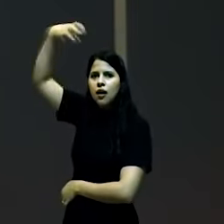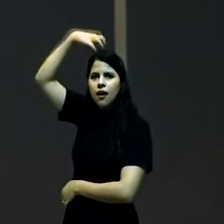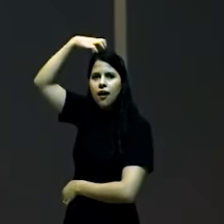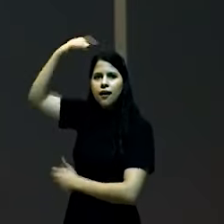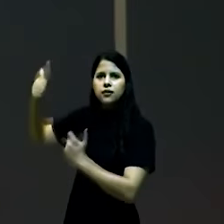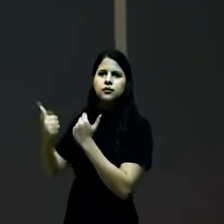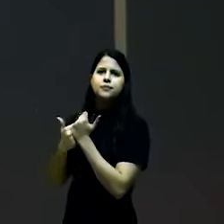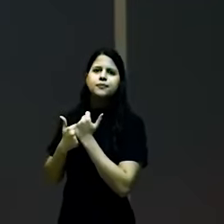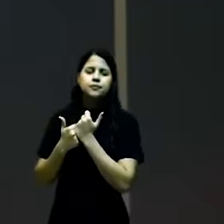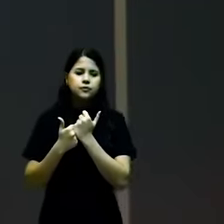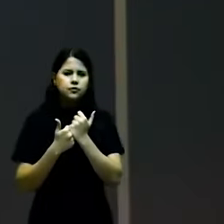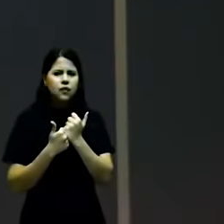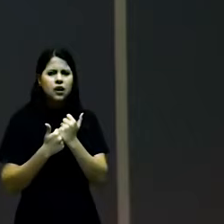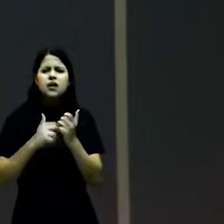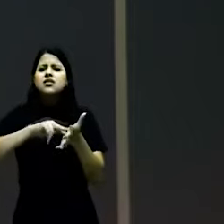Elias,